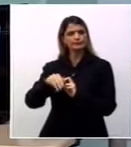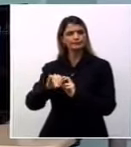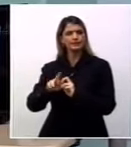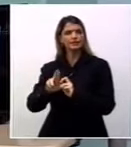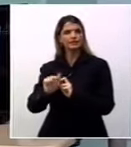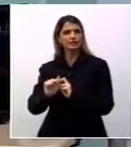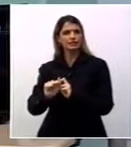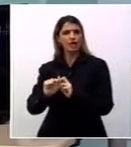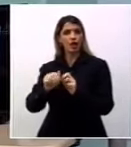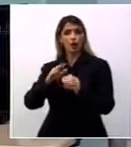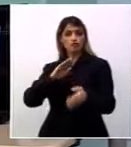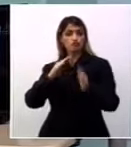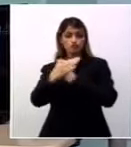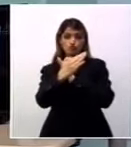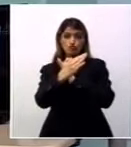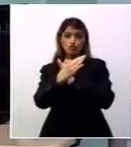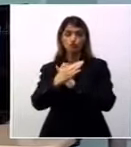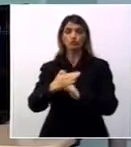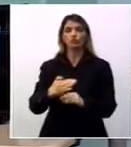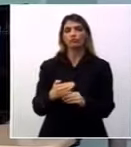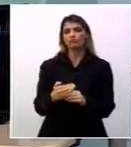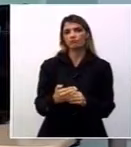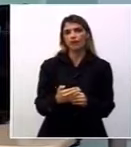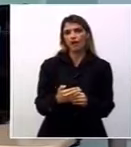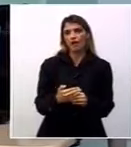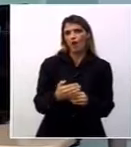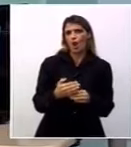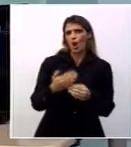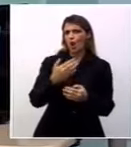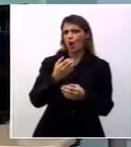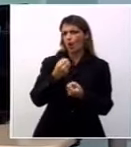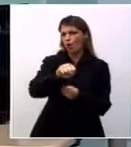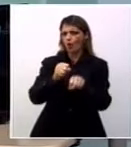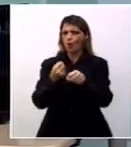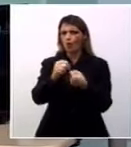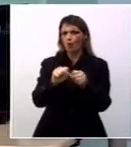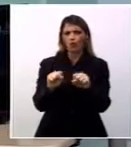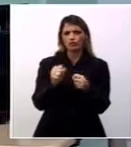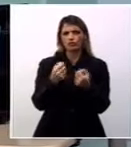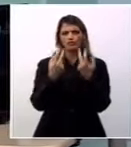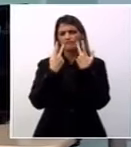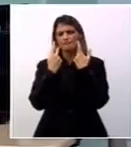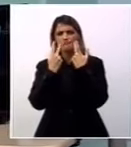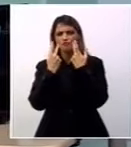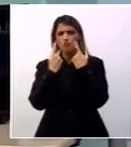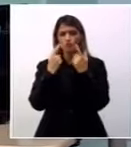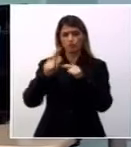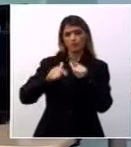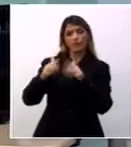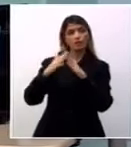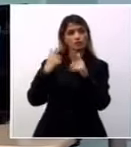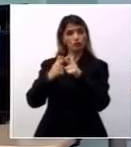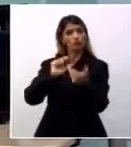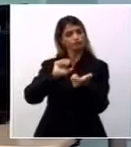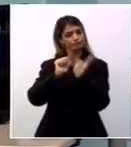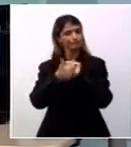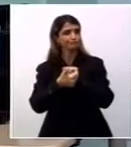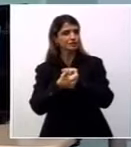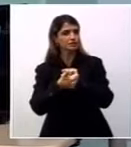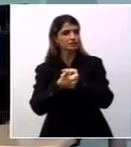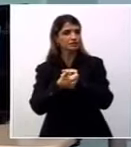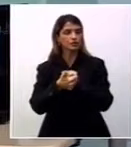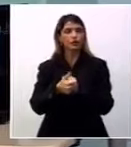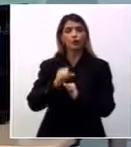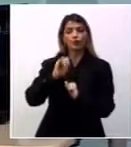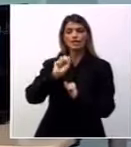Pedro judô. São lutas comuns para a gente trabalhar na escola com algumas adaptações. E você, Isaac, tem